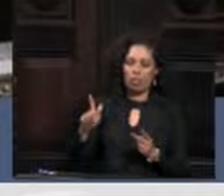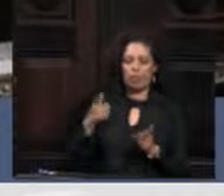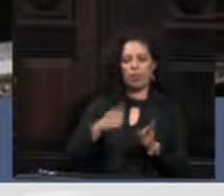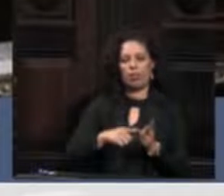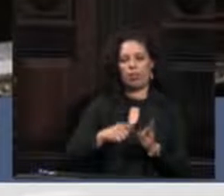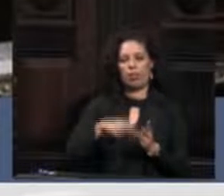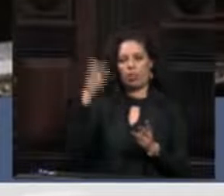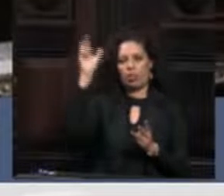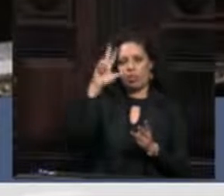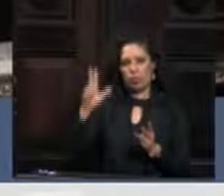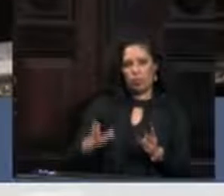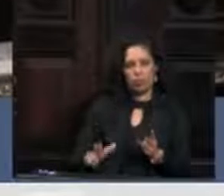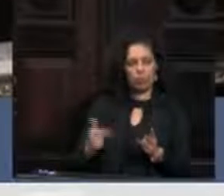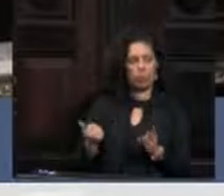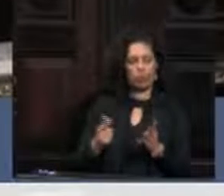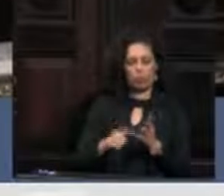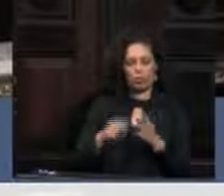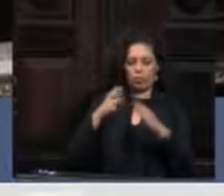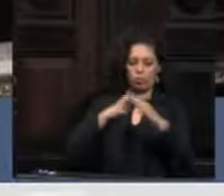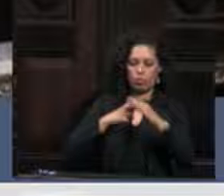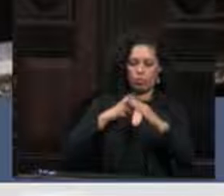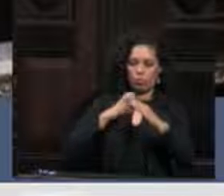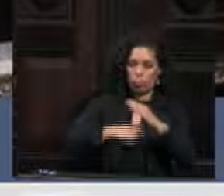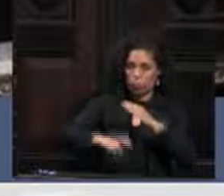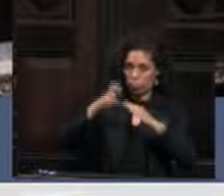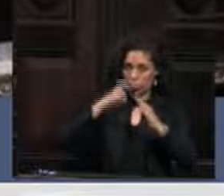SEG, os trens urbanos, Flumitrens,